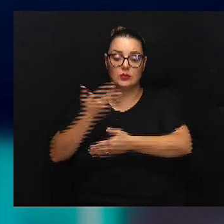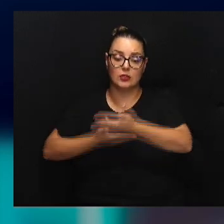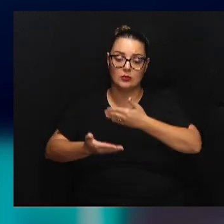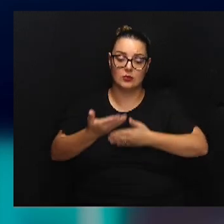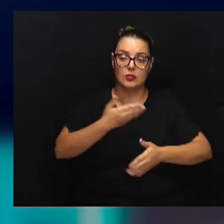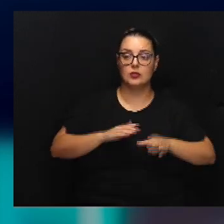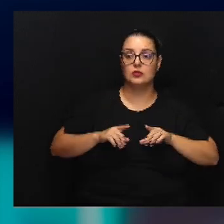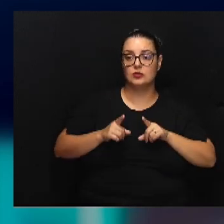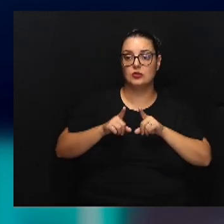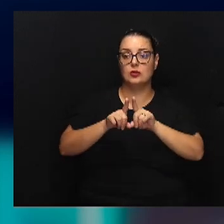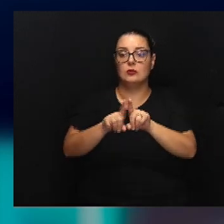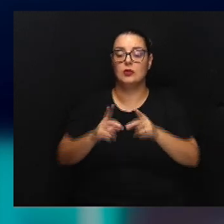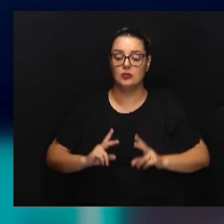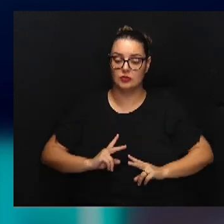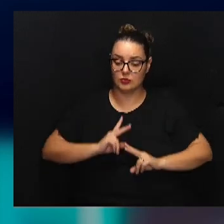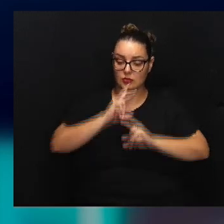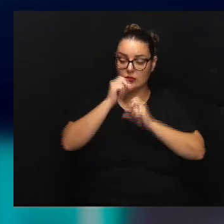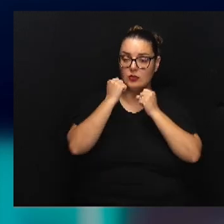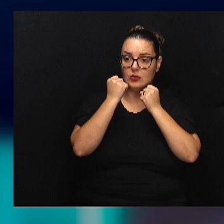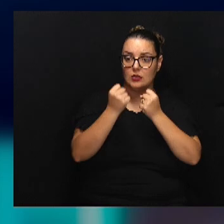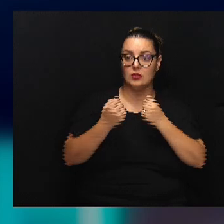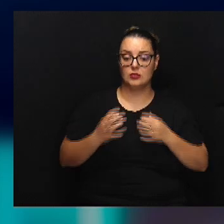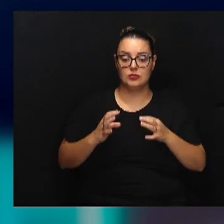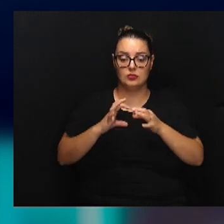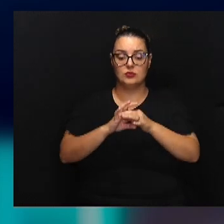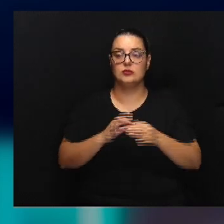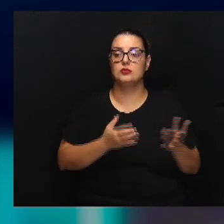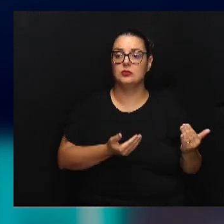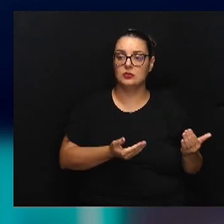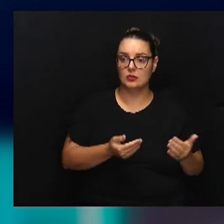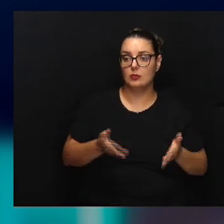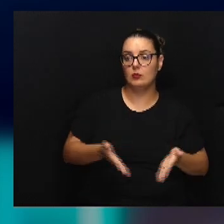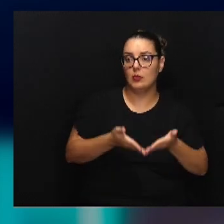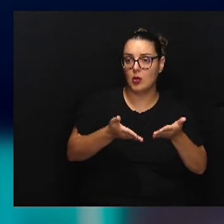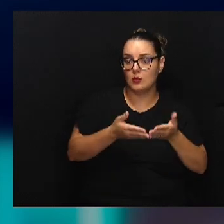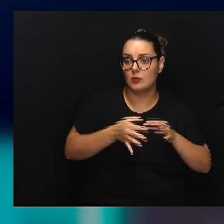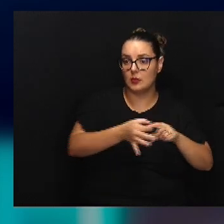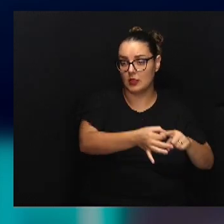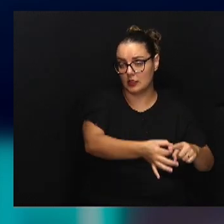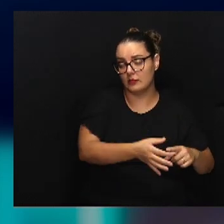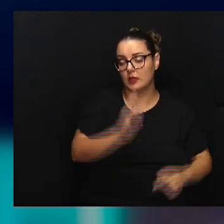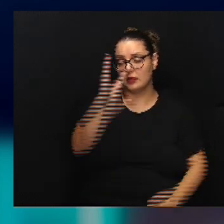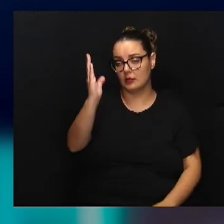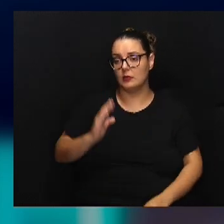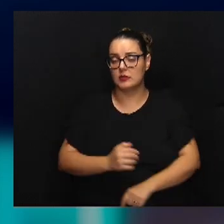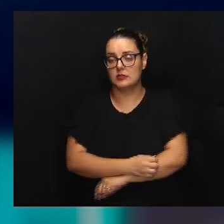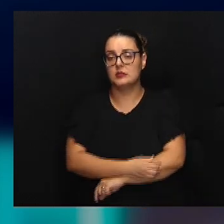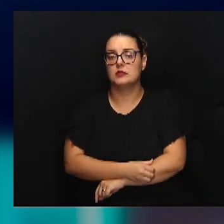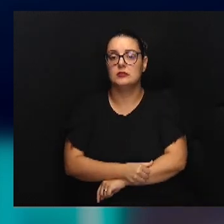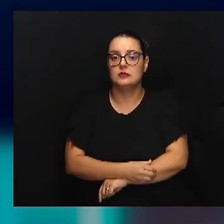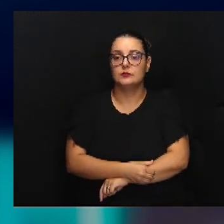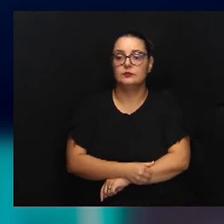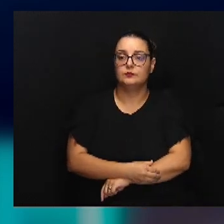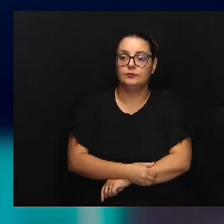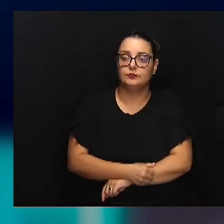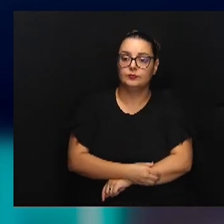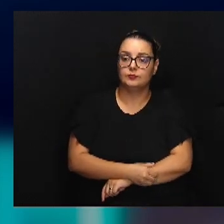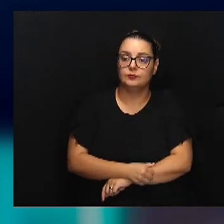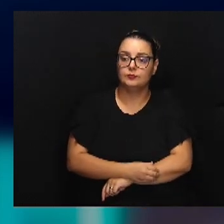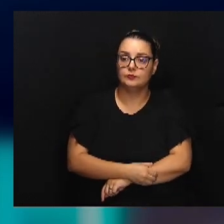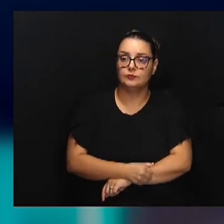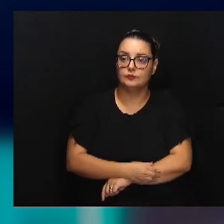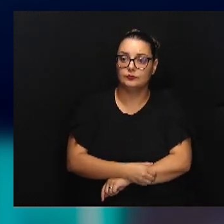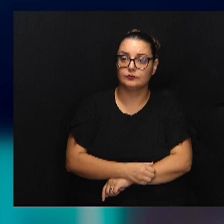companheirismo, enfim, de fortalecimento de vínculos da juventude pobre periférica brasileira, né? Então, nós equiparamos, mas na época aqui era projeto.